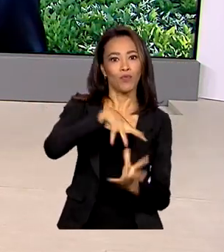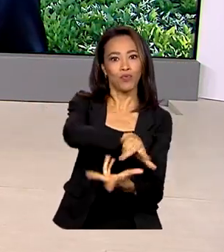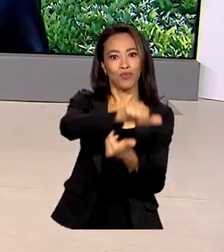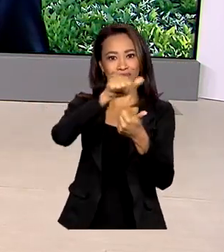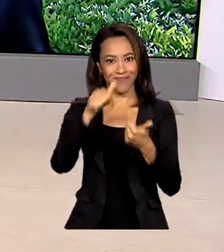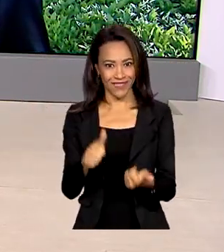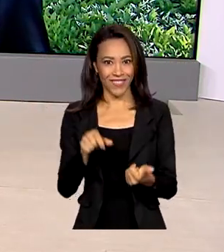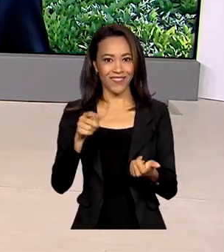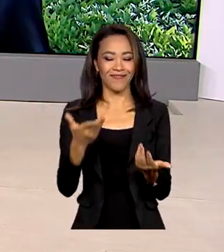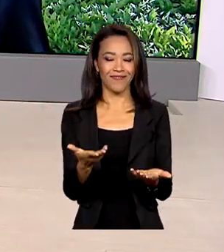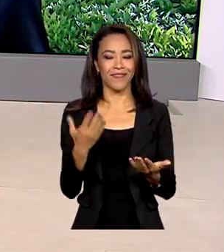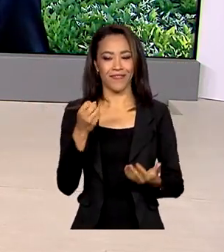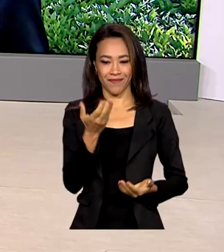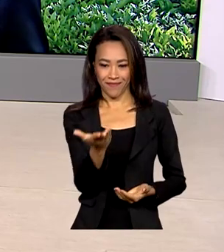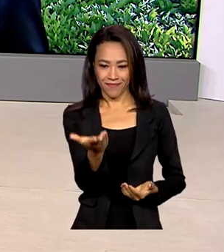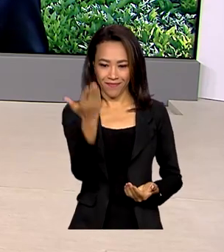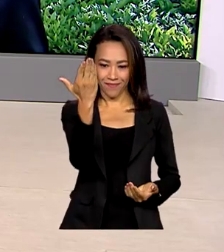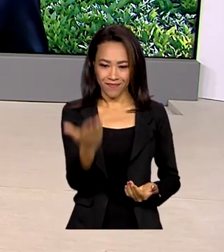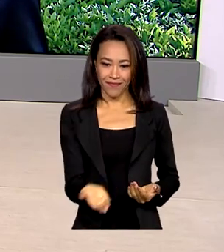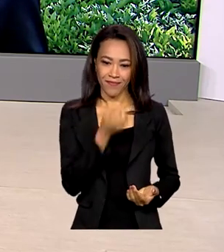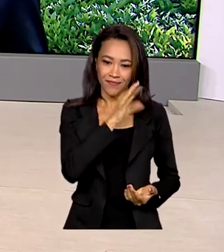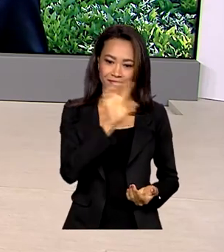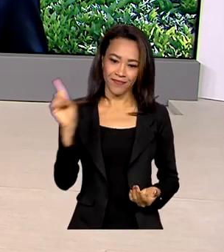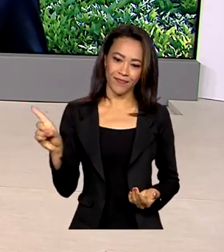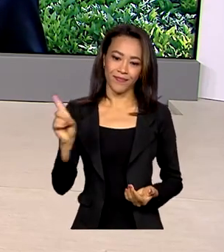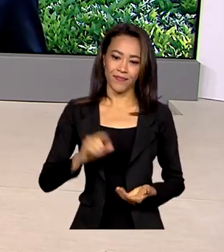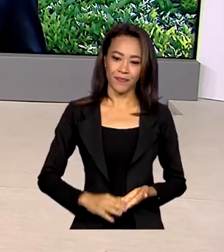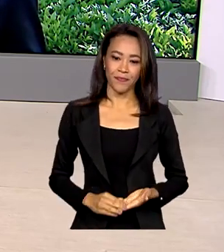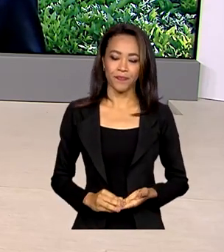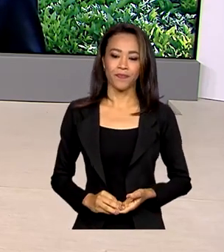de Queiroz. Bom dia, Glauco.